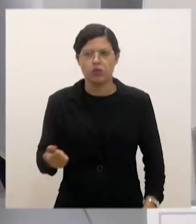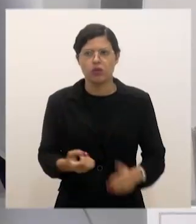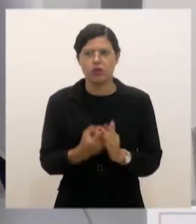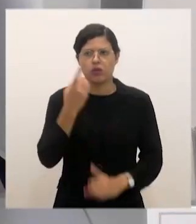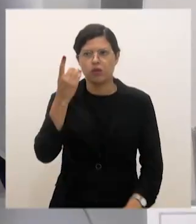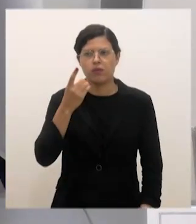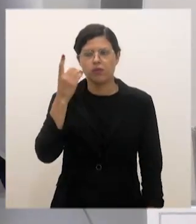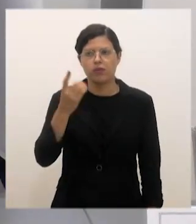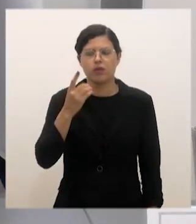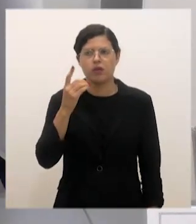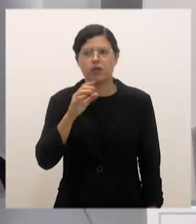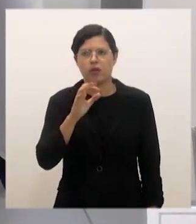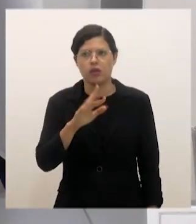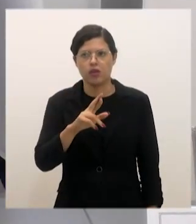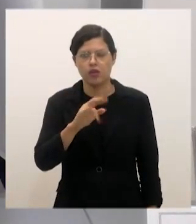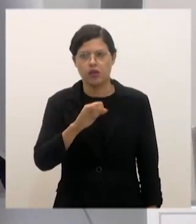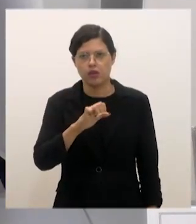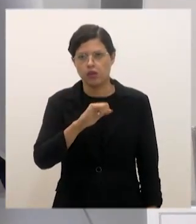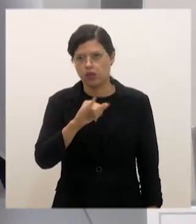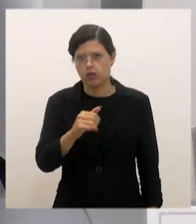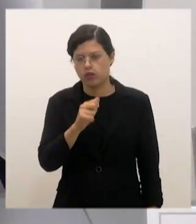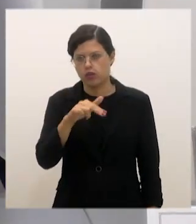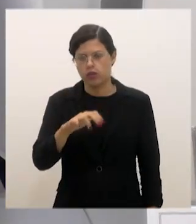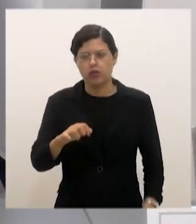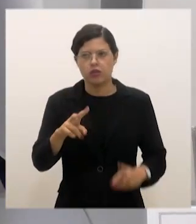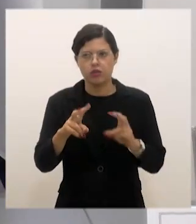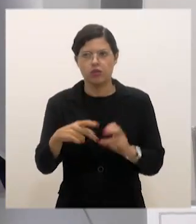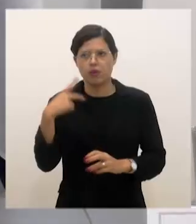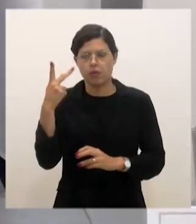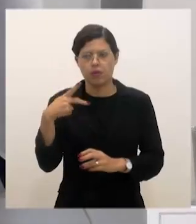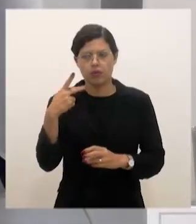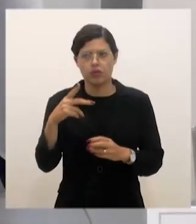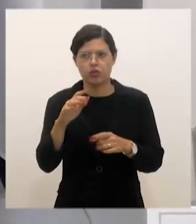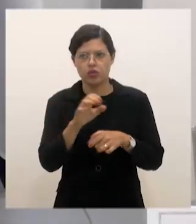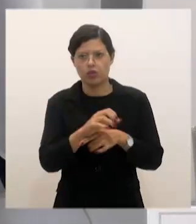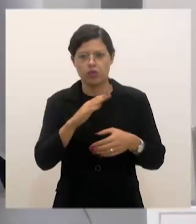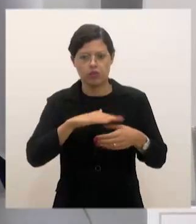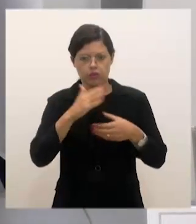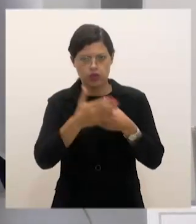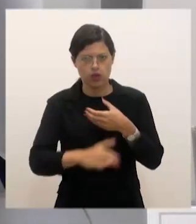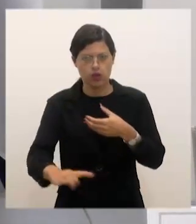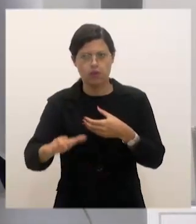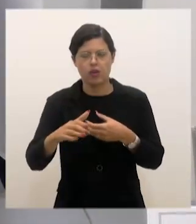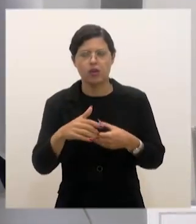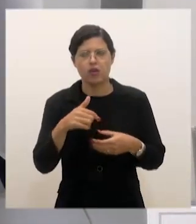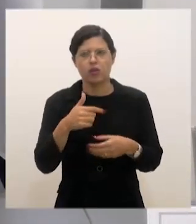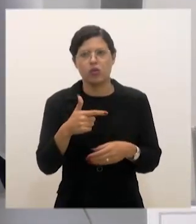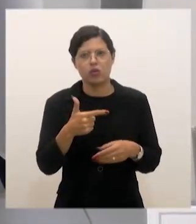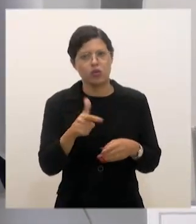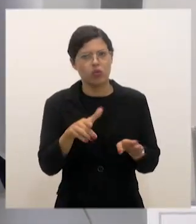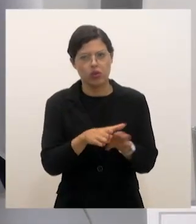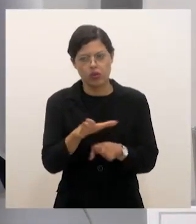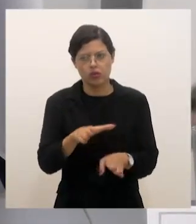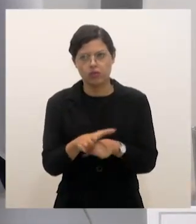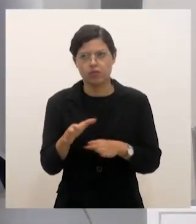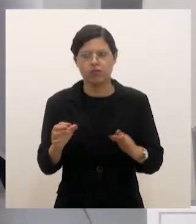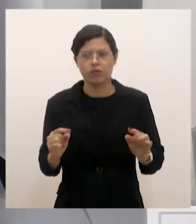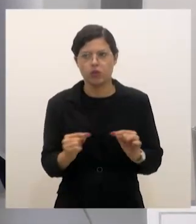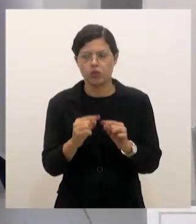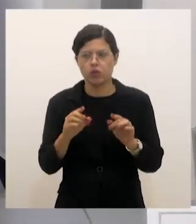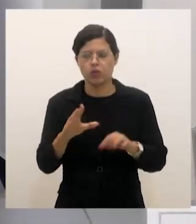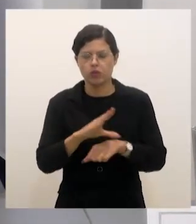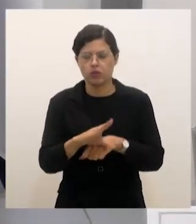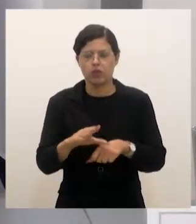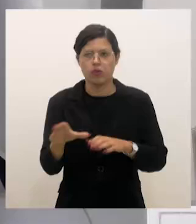deputada enfermeira Rejane, que dispõe sobre a política estadual de saneamento, seus instrumentos e dá outras providências. O parecer é pela constitucionalidade com